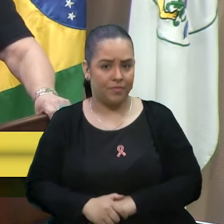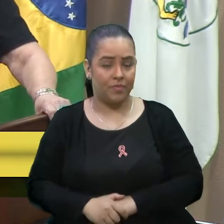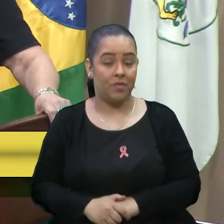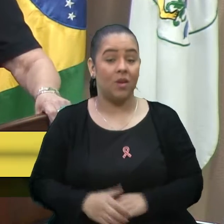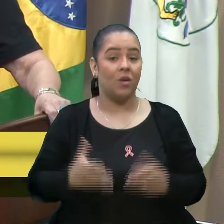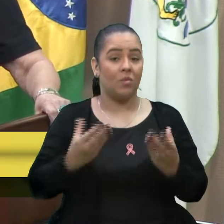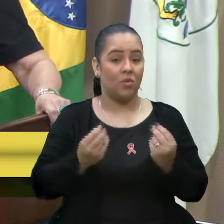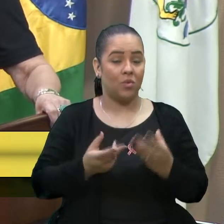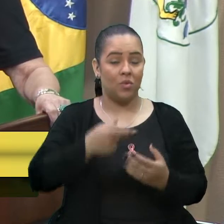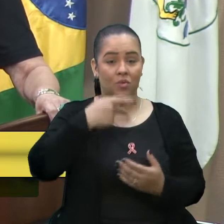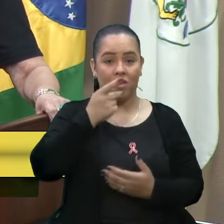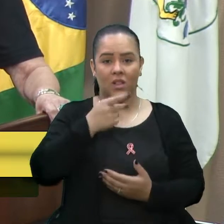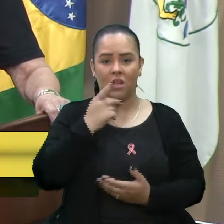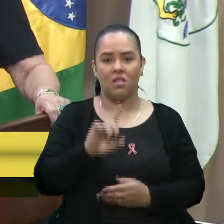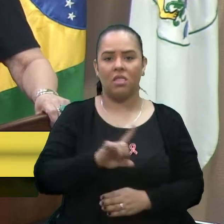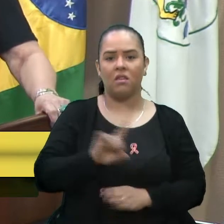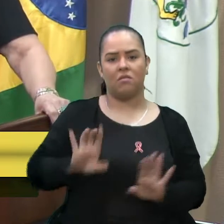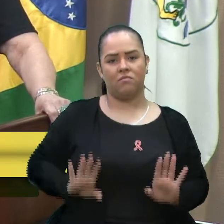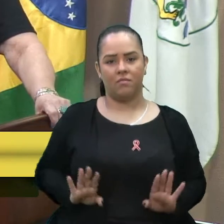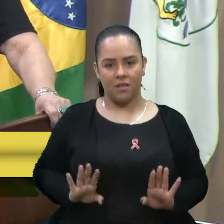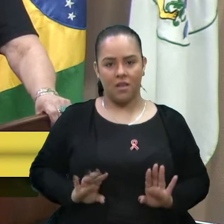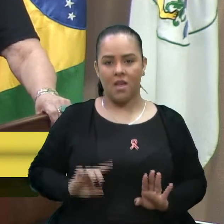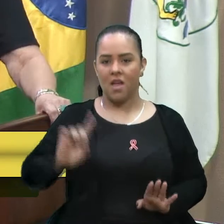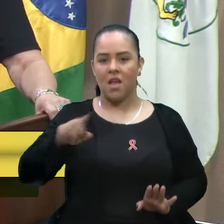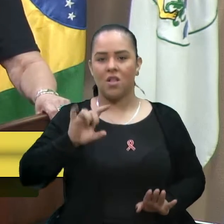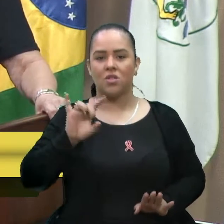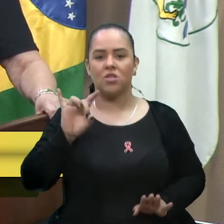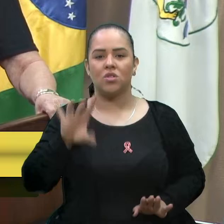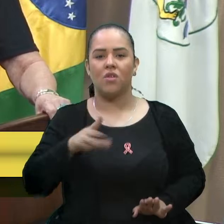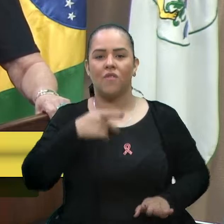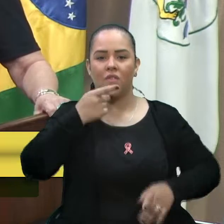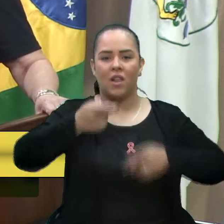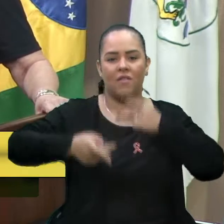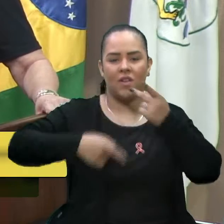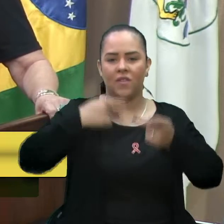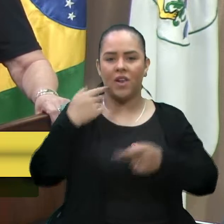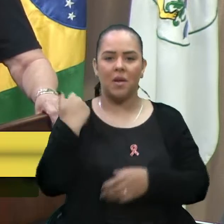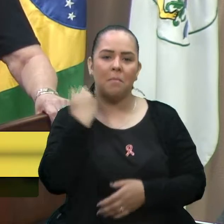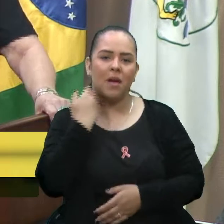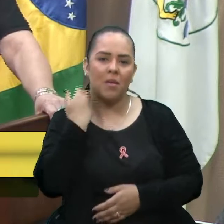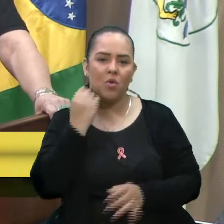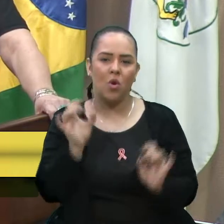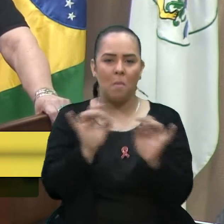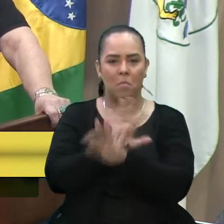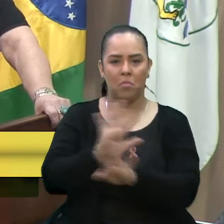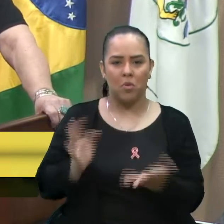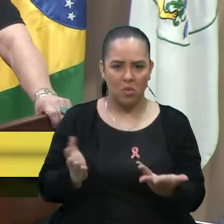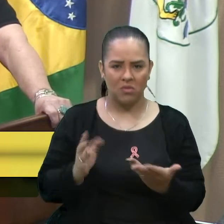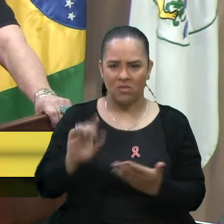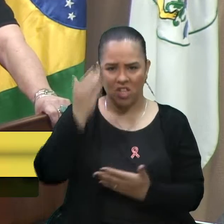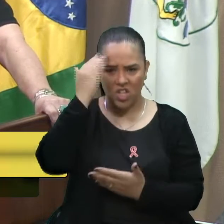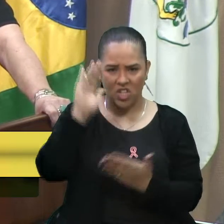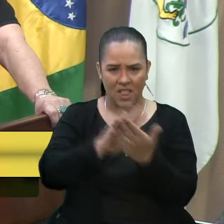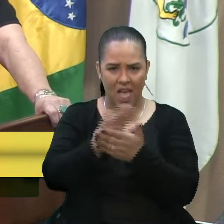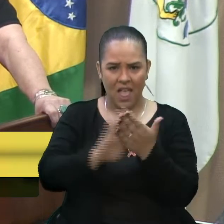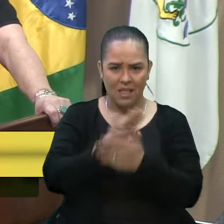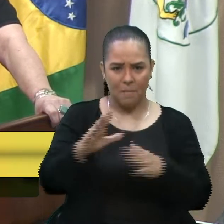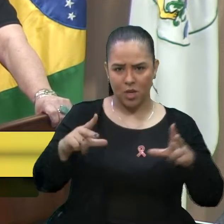Muitos vão dizer, não, é um discurso pronto de quem só defende o serviço público e não entende nada da iniciativa